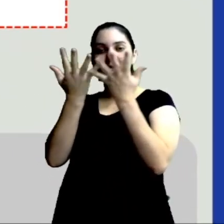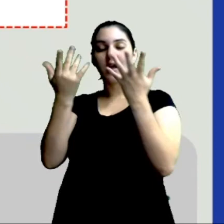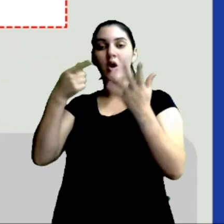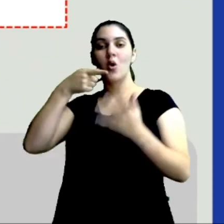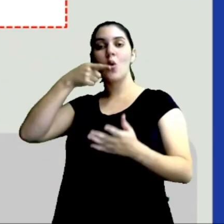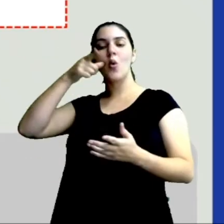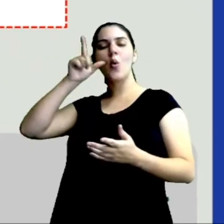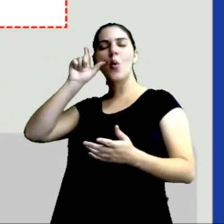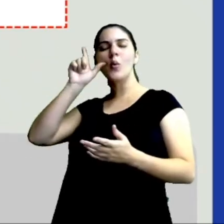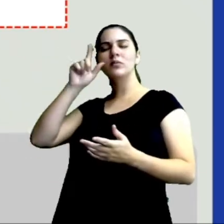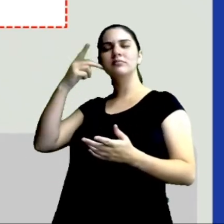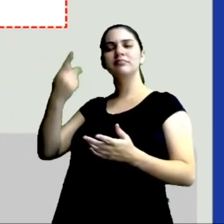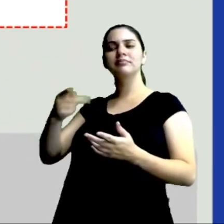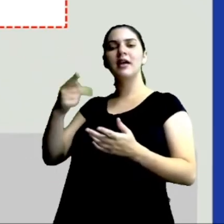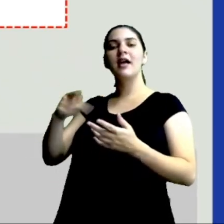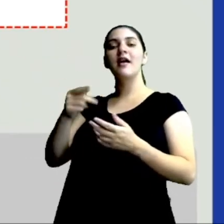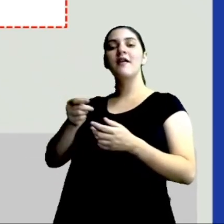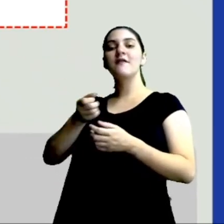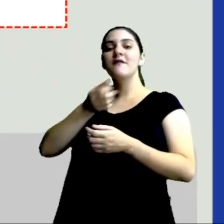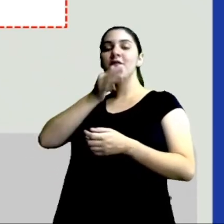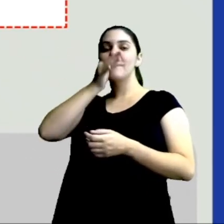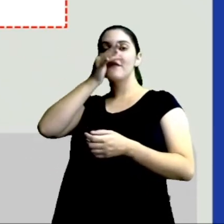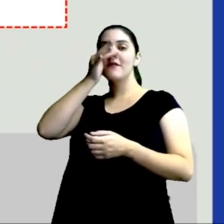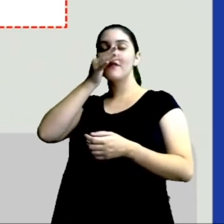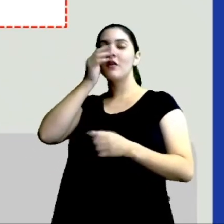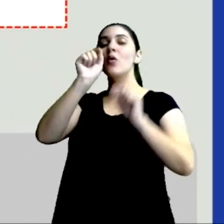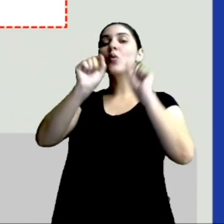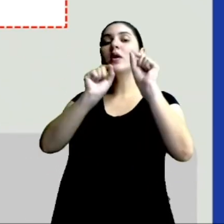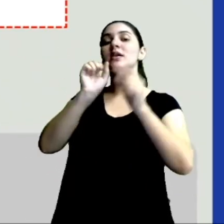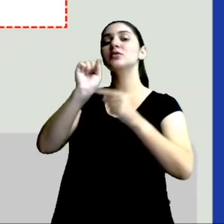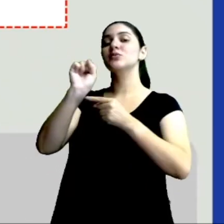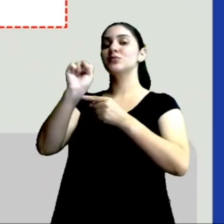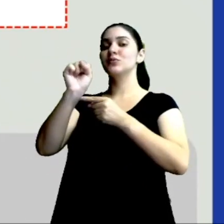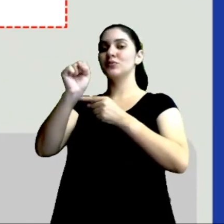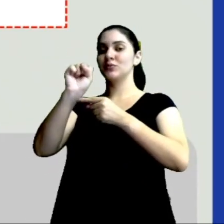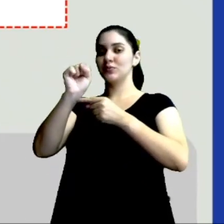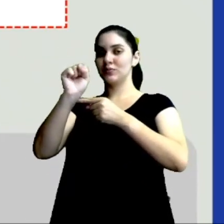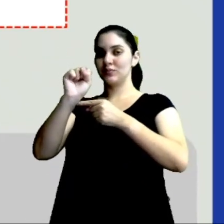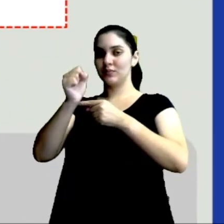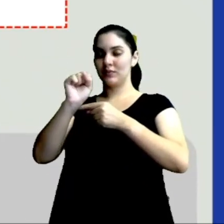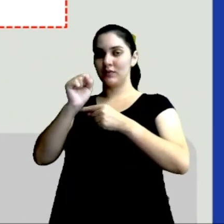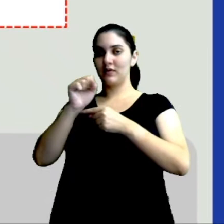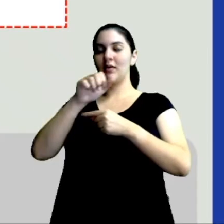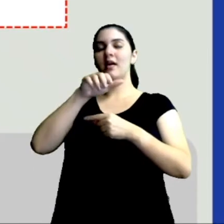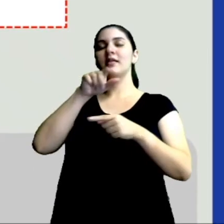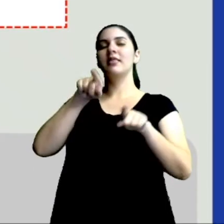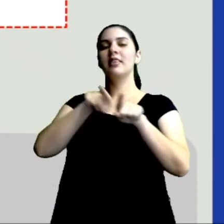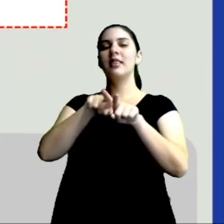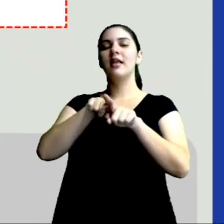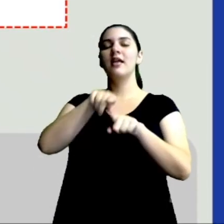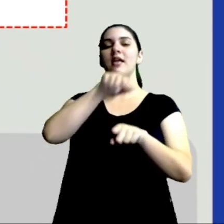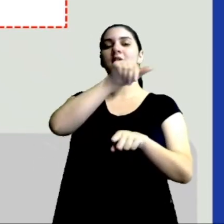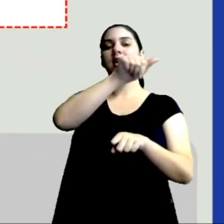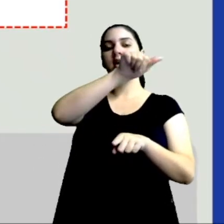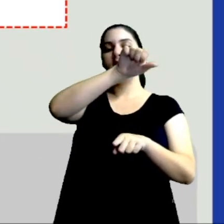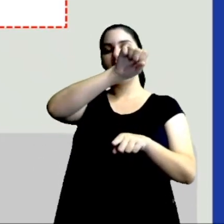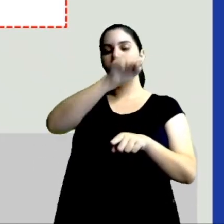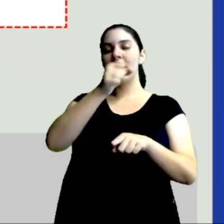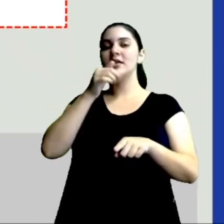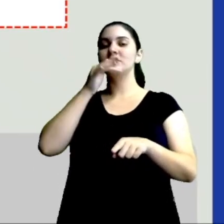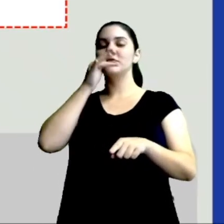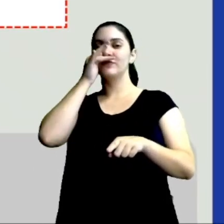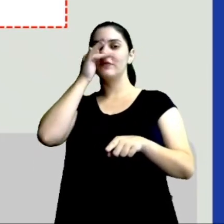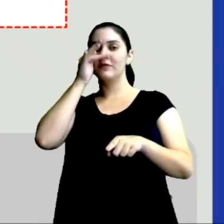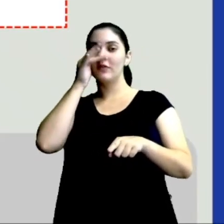flores aí são os substantivos, né? Flores, acompanhado aí do artigo as flores, que também tem a função